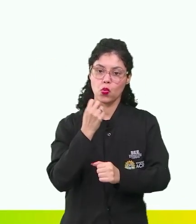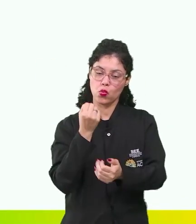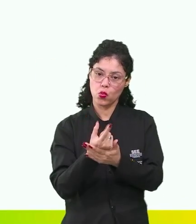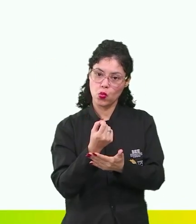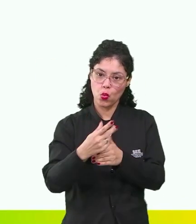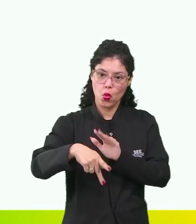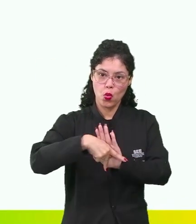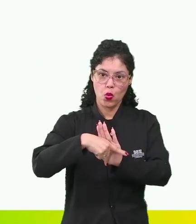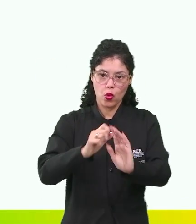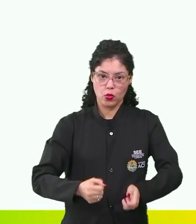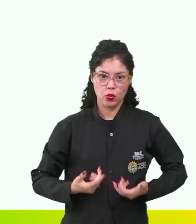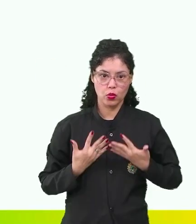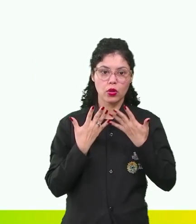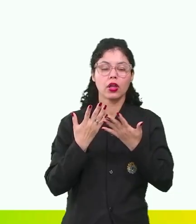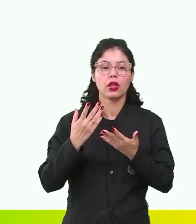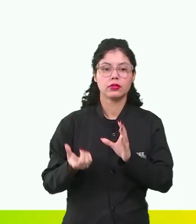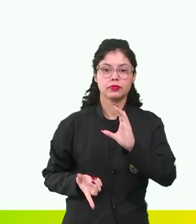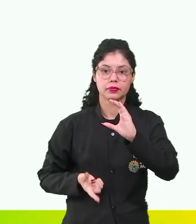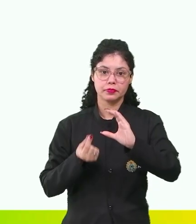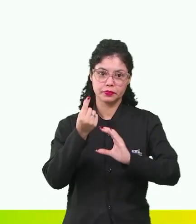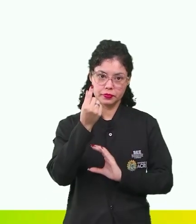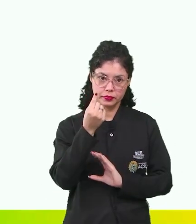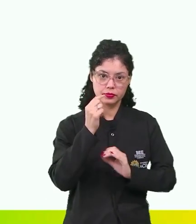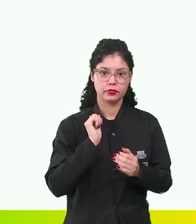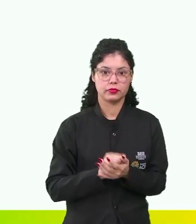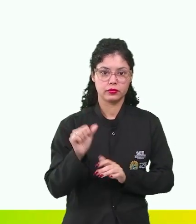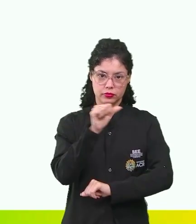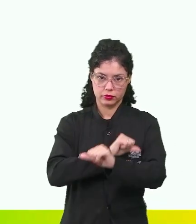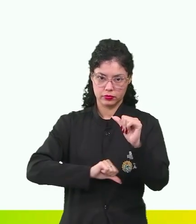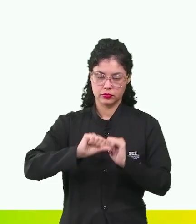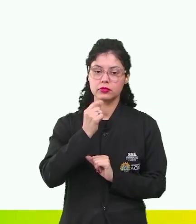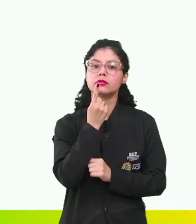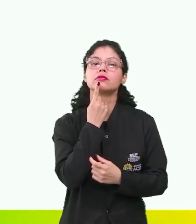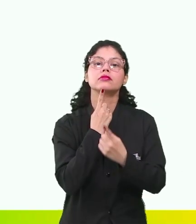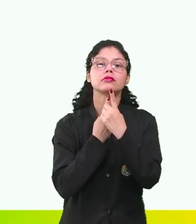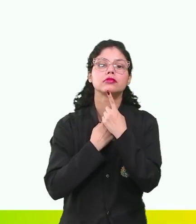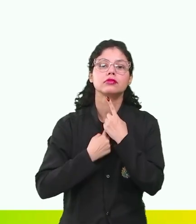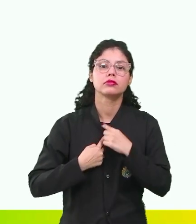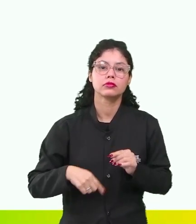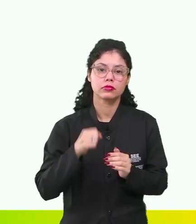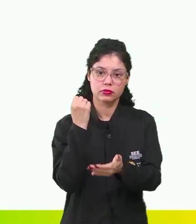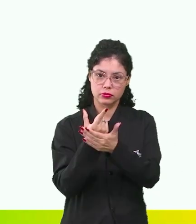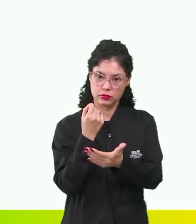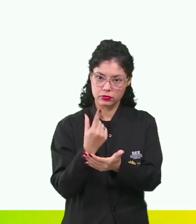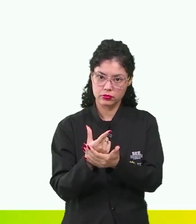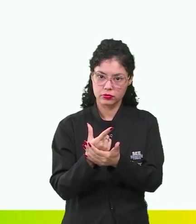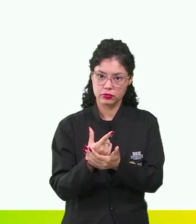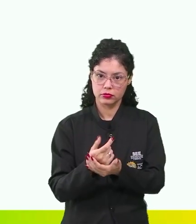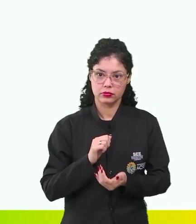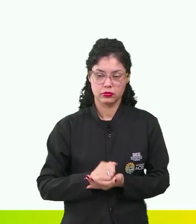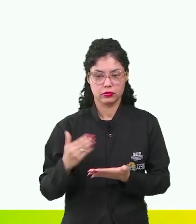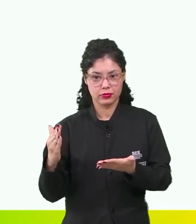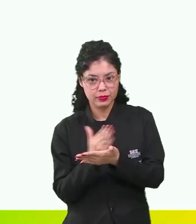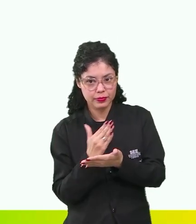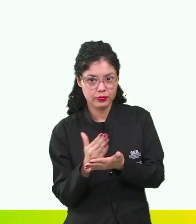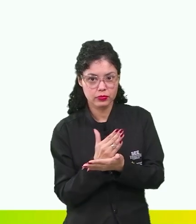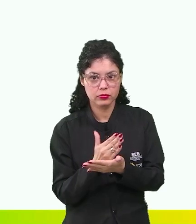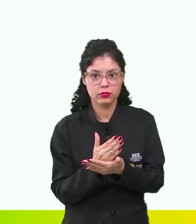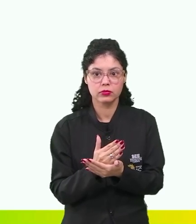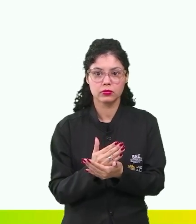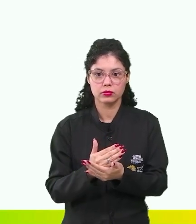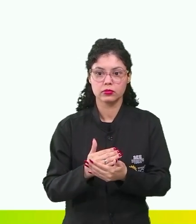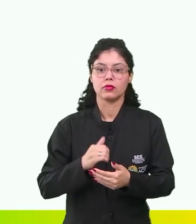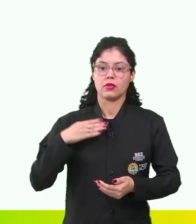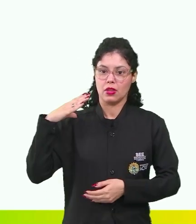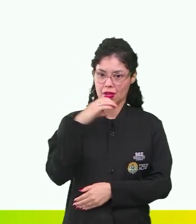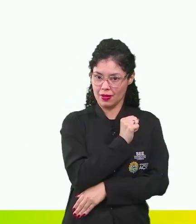consumo, manifesta-se na ideologia capitalista que transforma o desejo de consumo em um